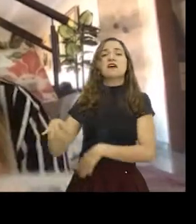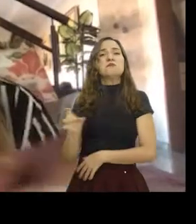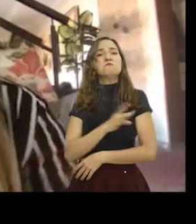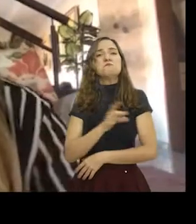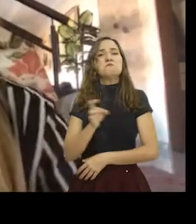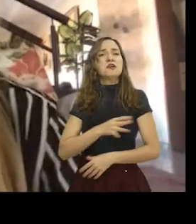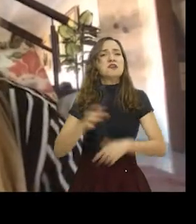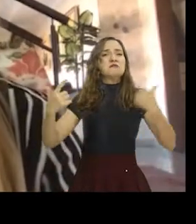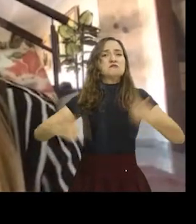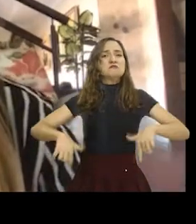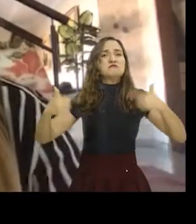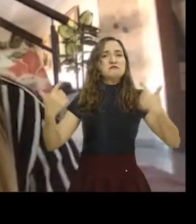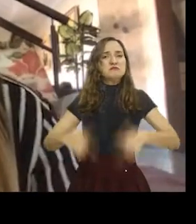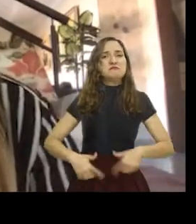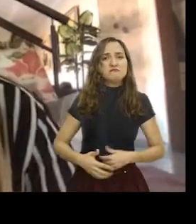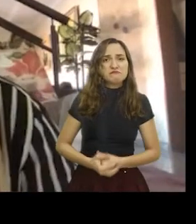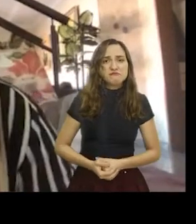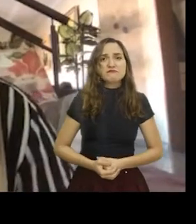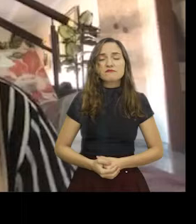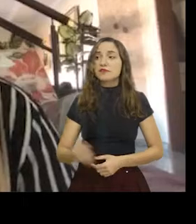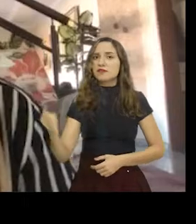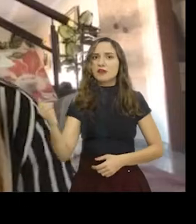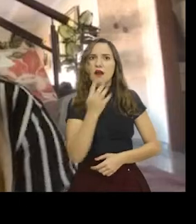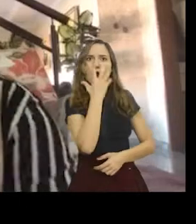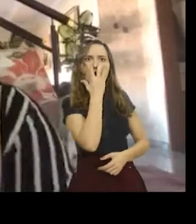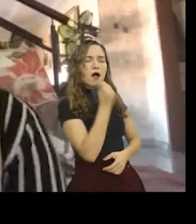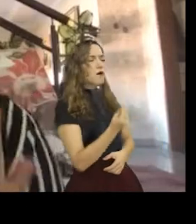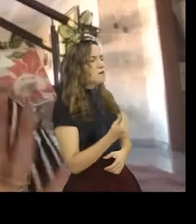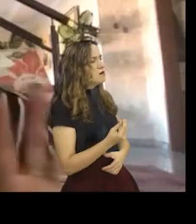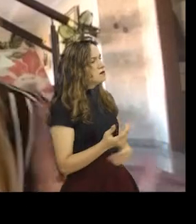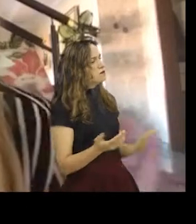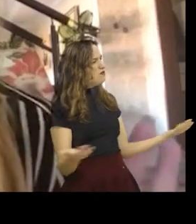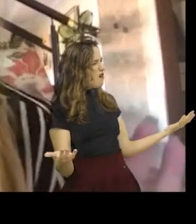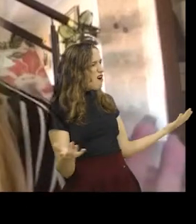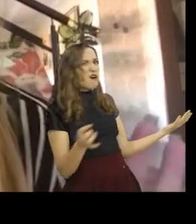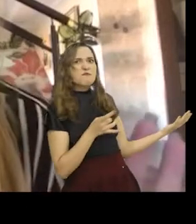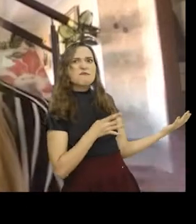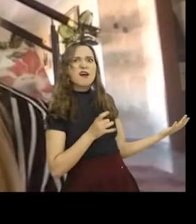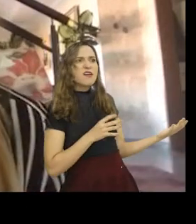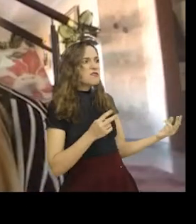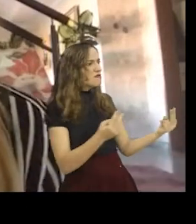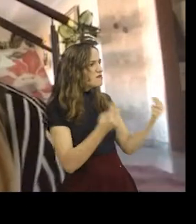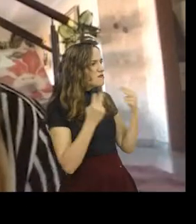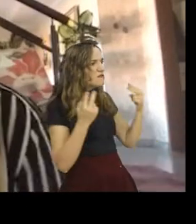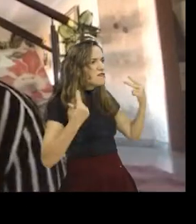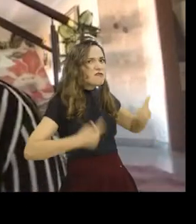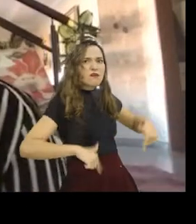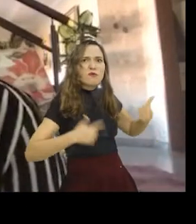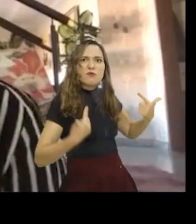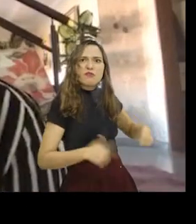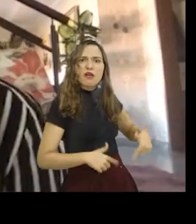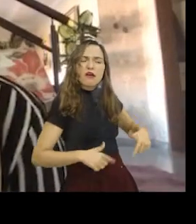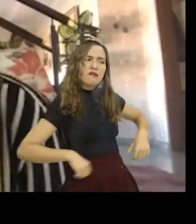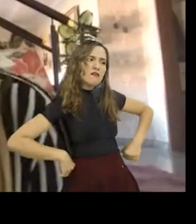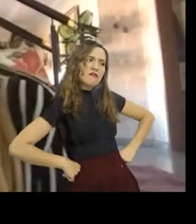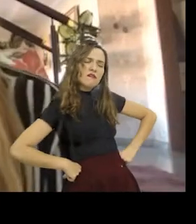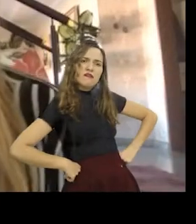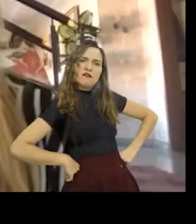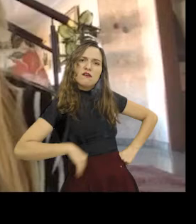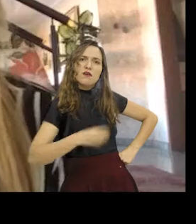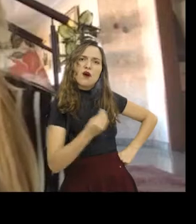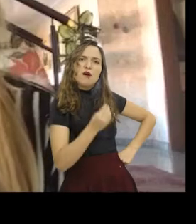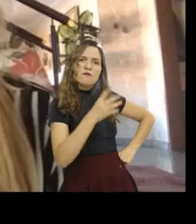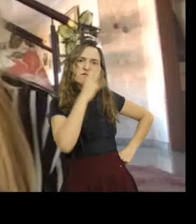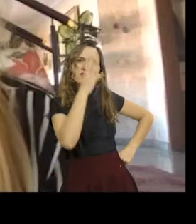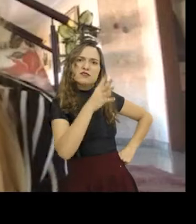com o lobo. O lobo ficou chateado de ver aquela menina olhando para a